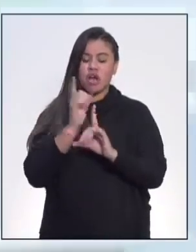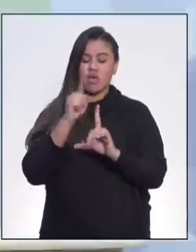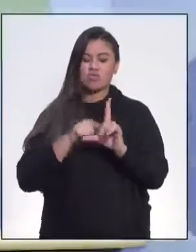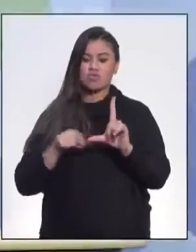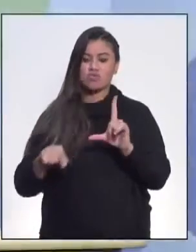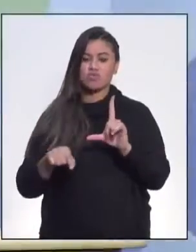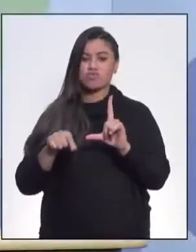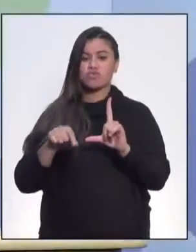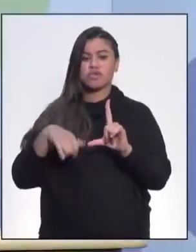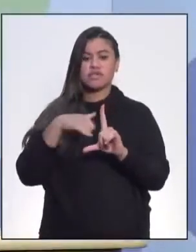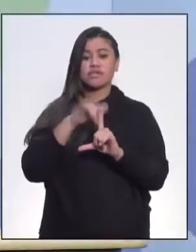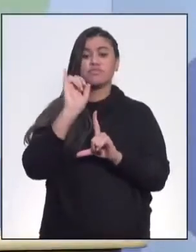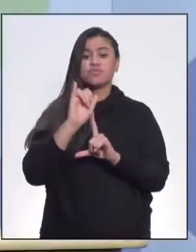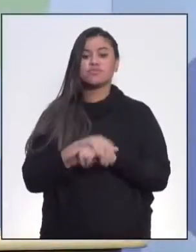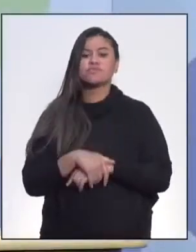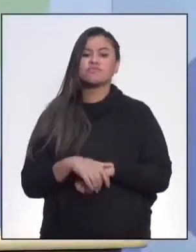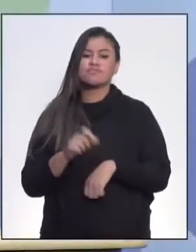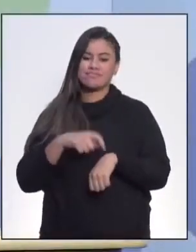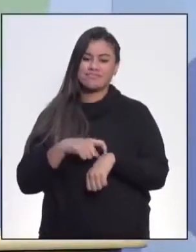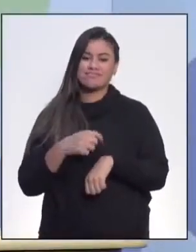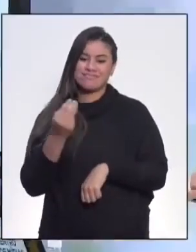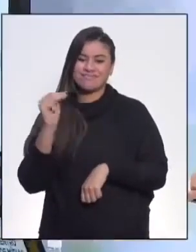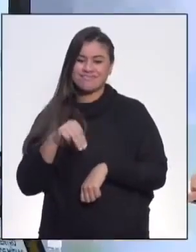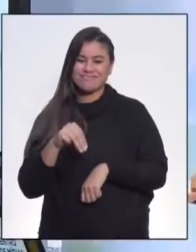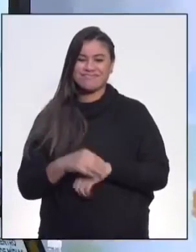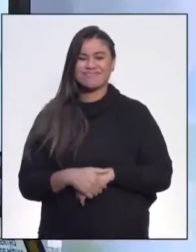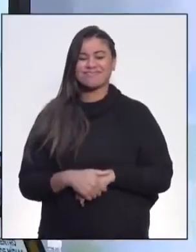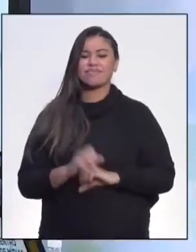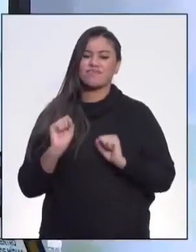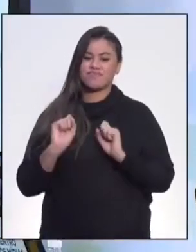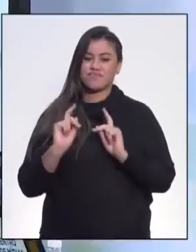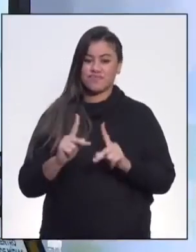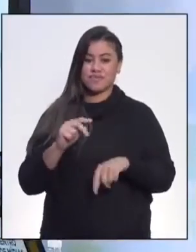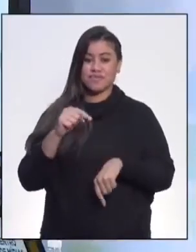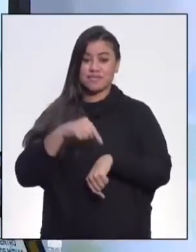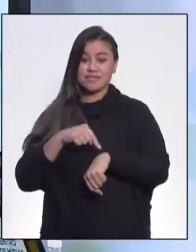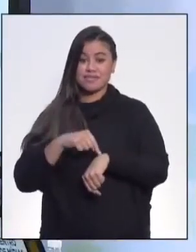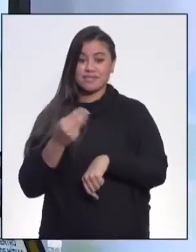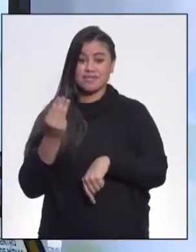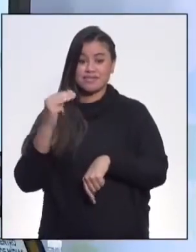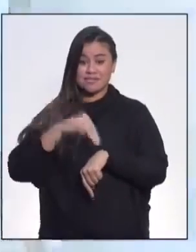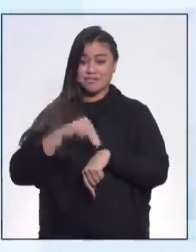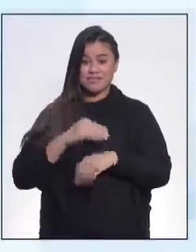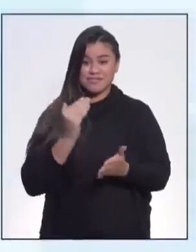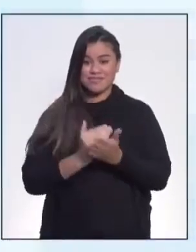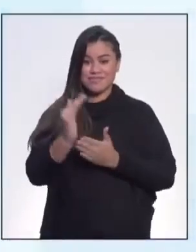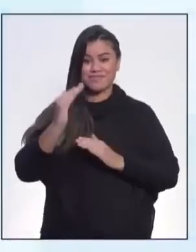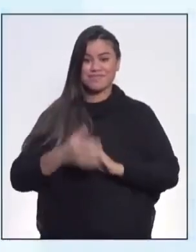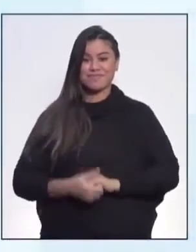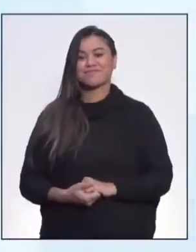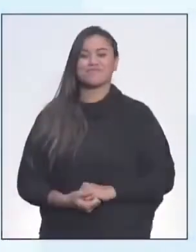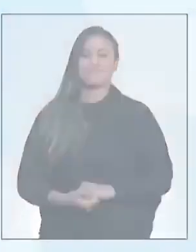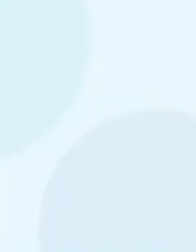Y? Professora Roberta, nossos alunos terão 3 minutos. Ok, então 3 minutos, boa sorte.